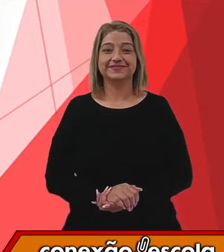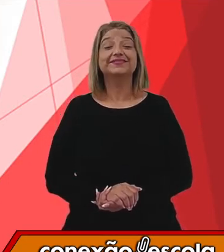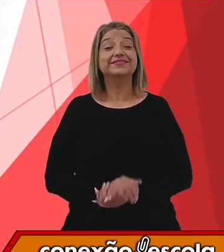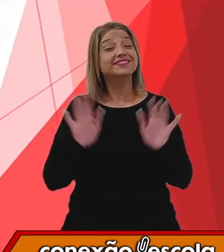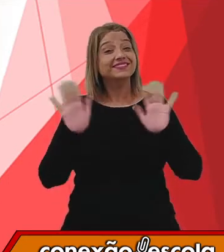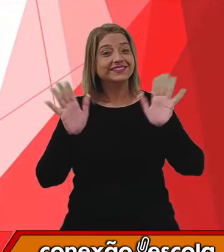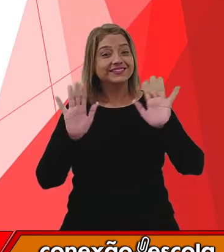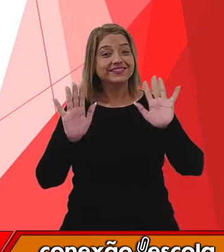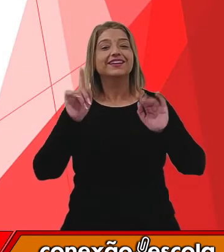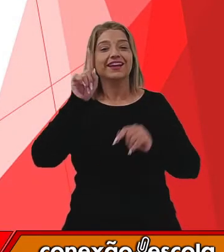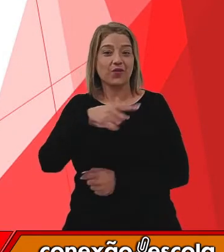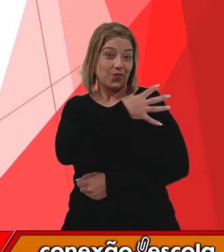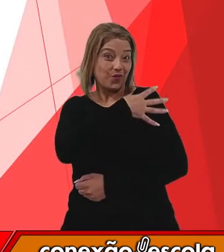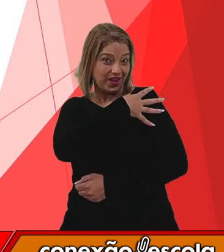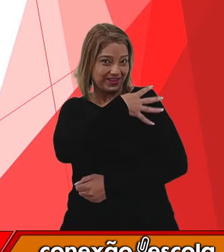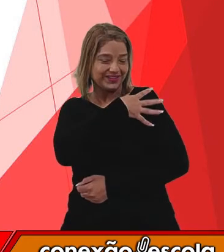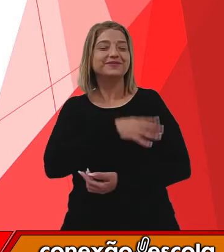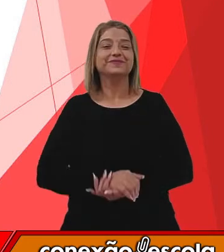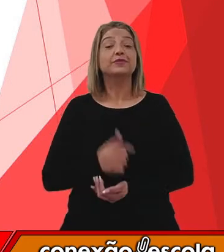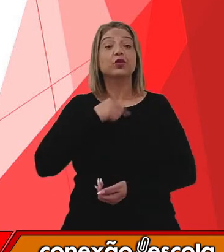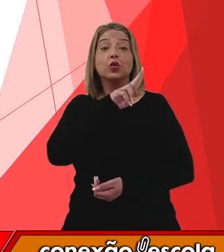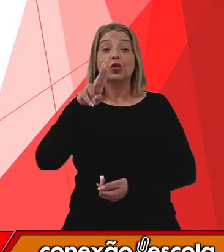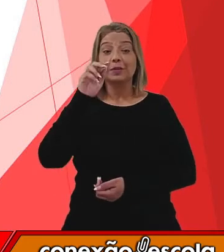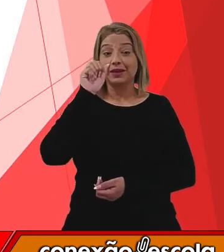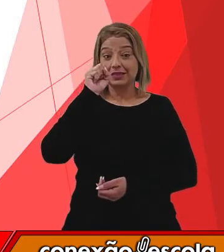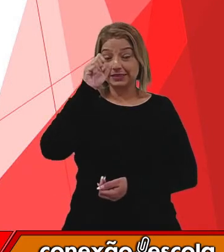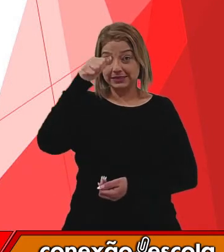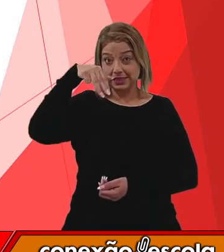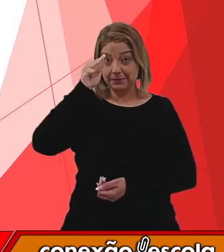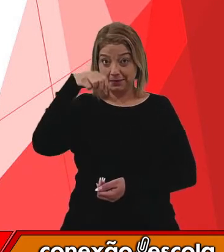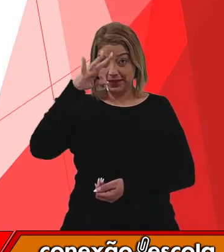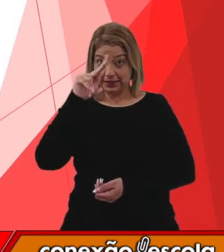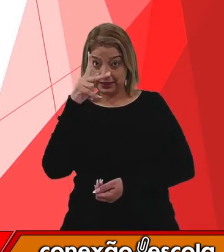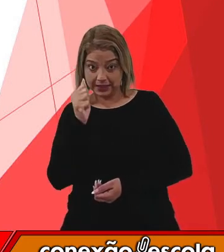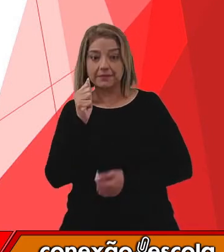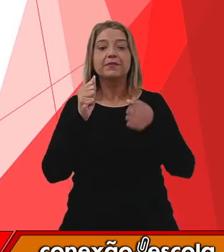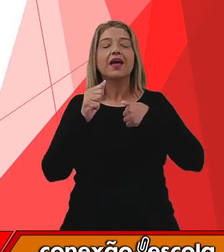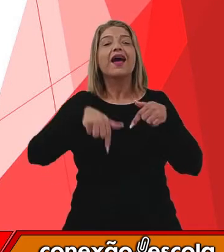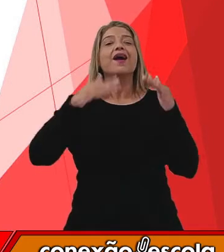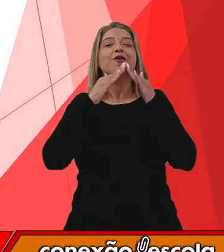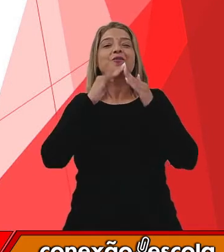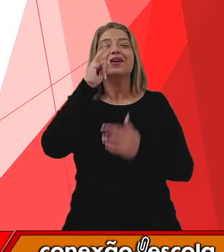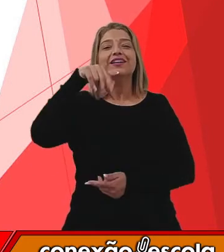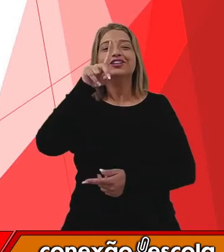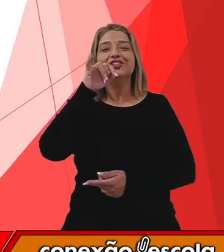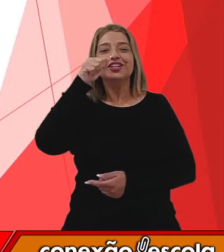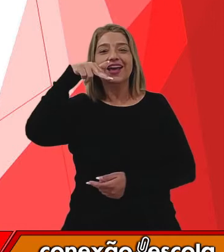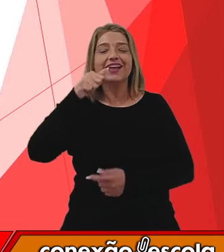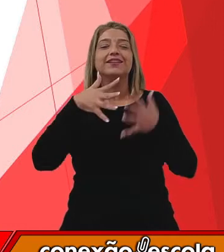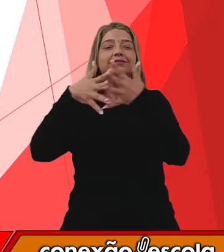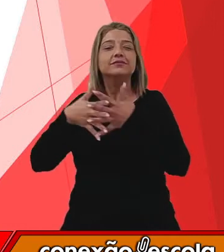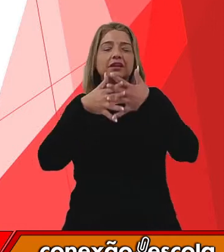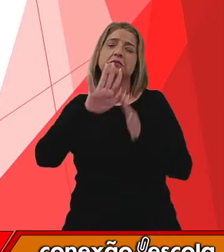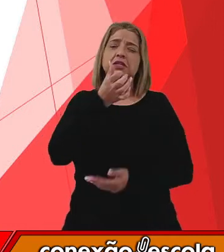Olá, turma do 4º ano. Meu nome é Samantha Nabinger. Eu moro em Indiana, nos Estados Unidos, há 6 anos e meio.